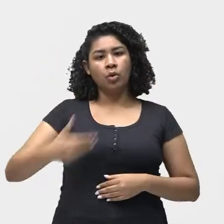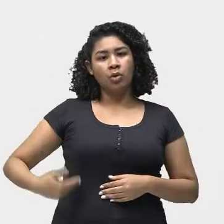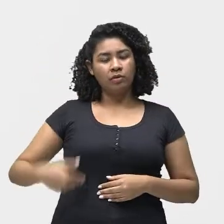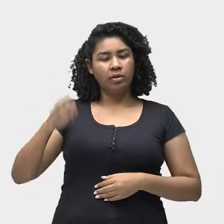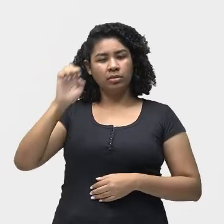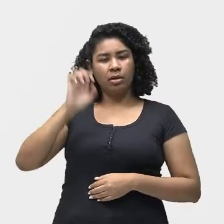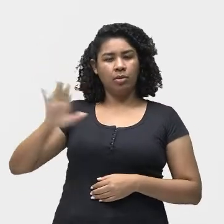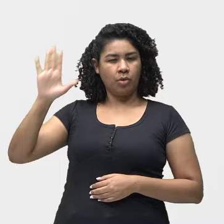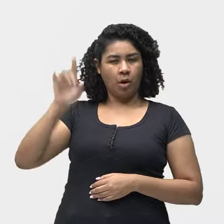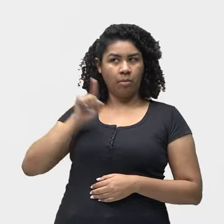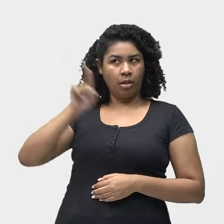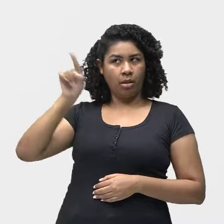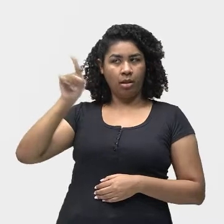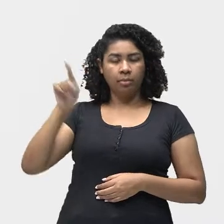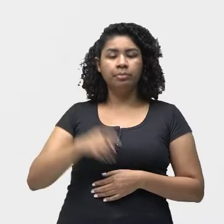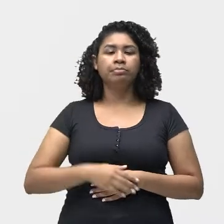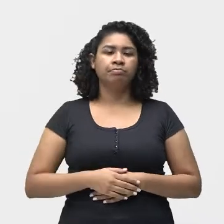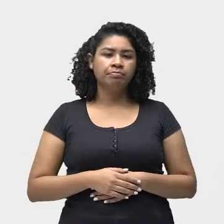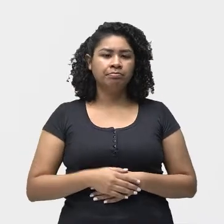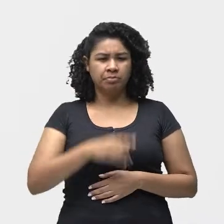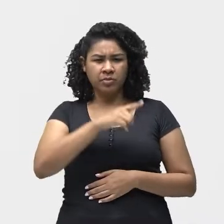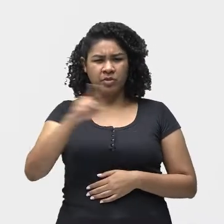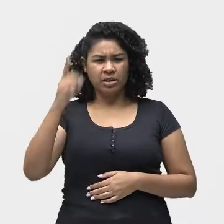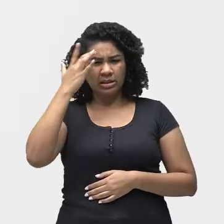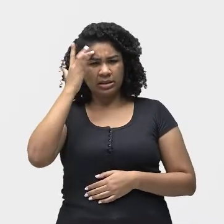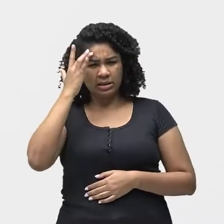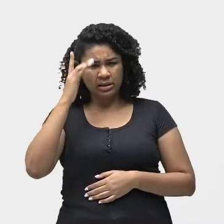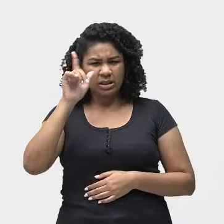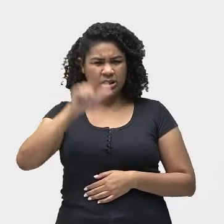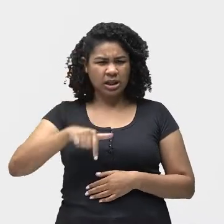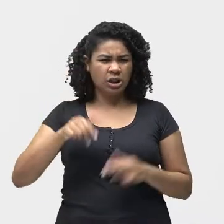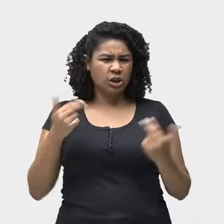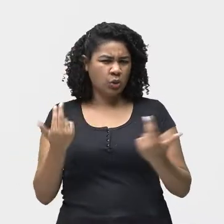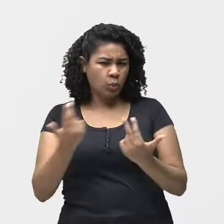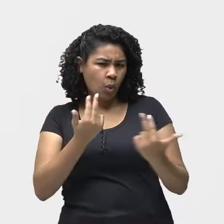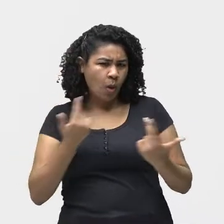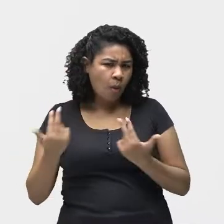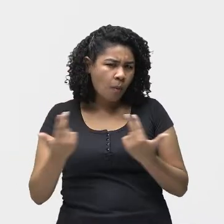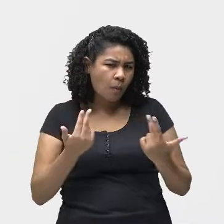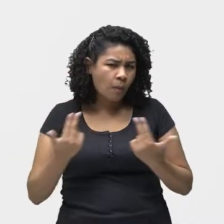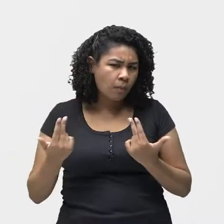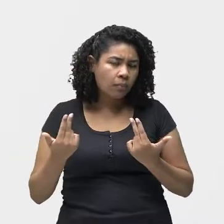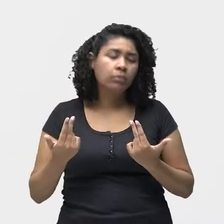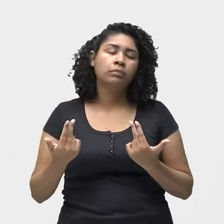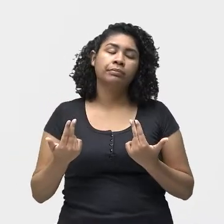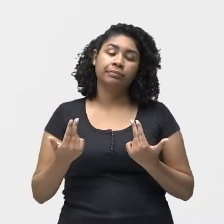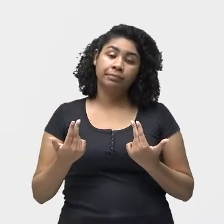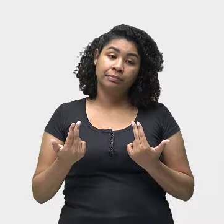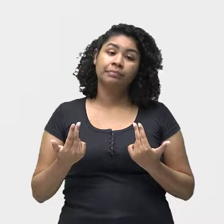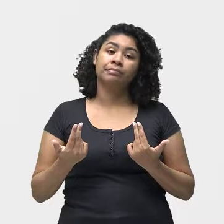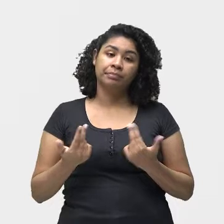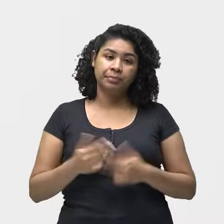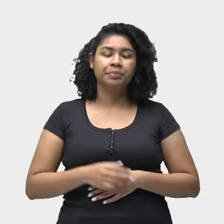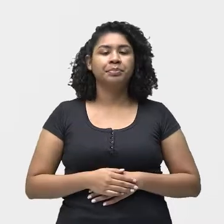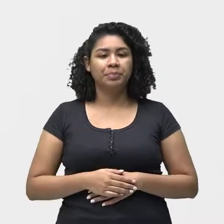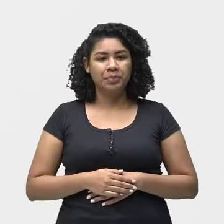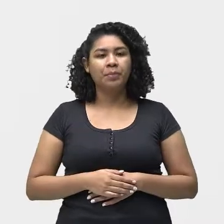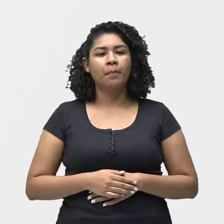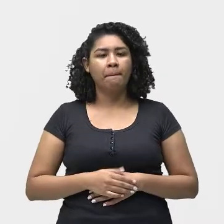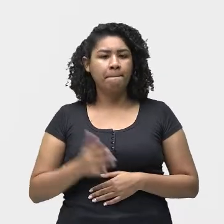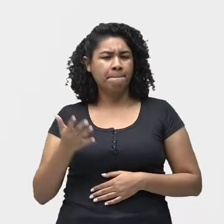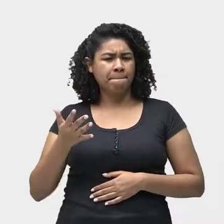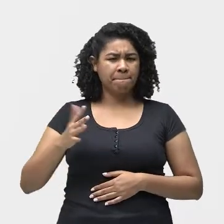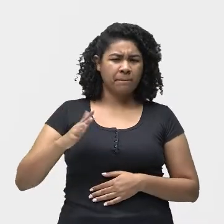Moderna, será que eles são exatamente a mesma coisa? Claro, parte dessa estrutura